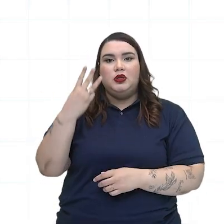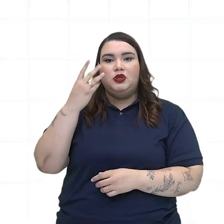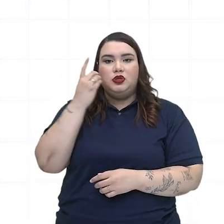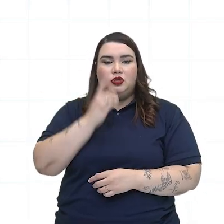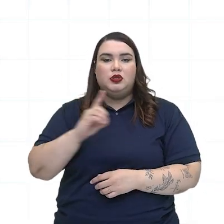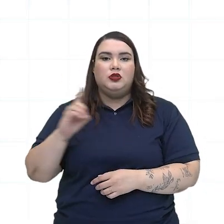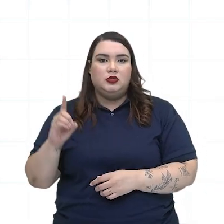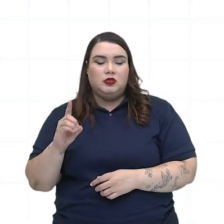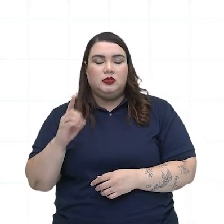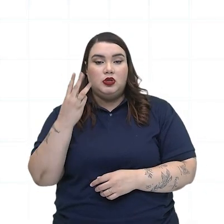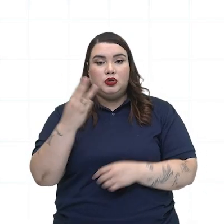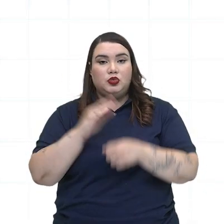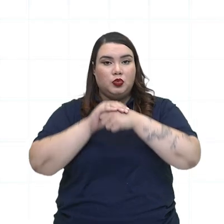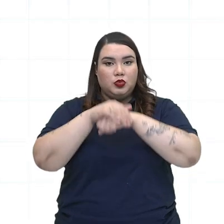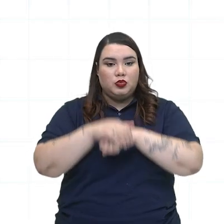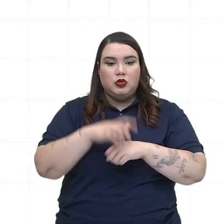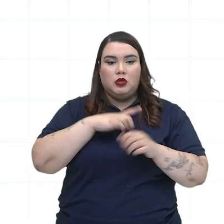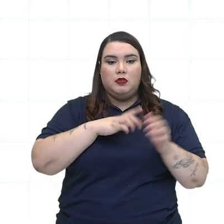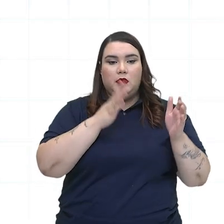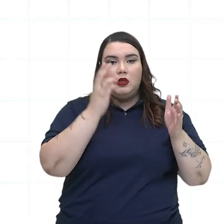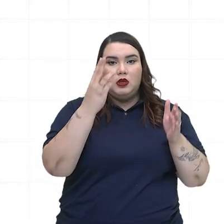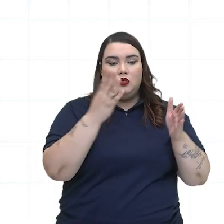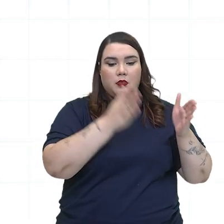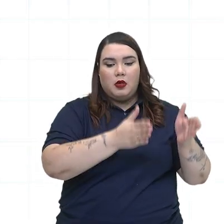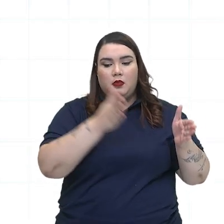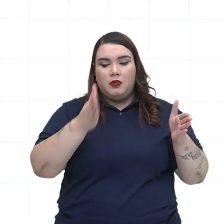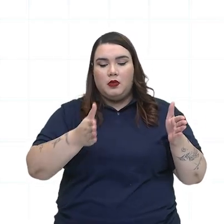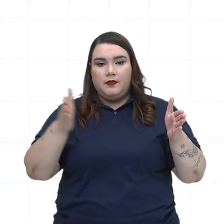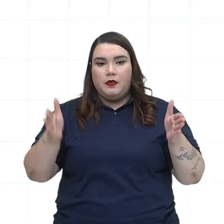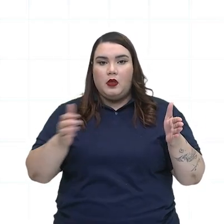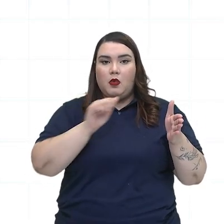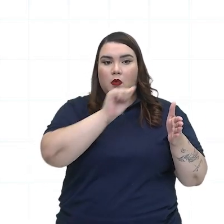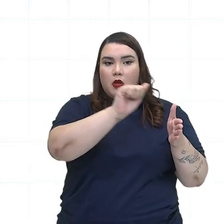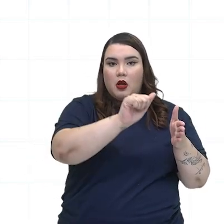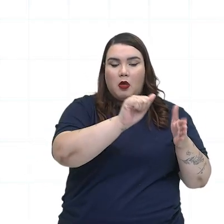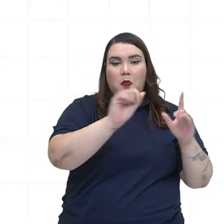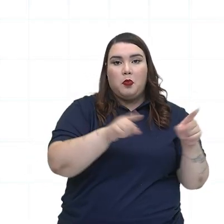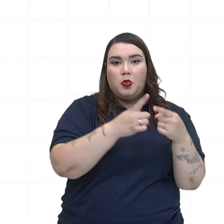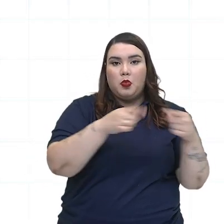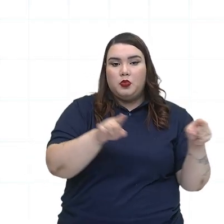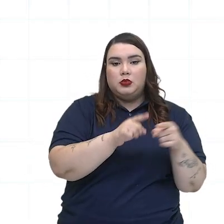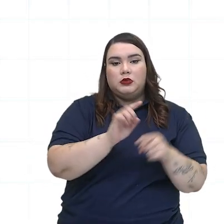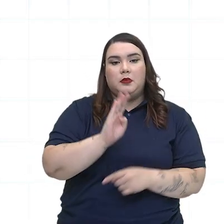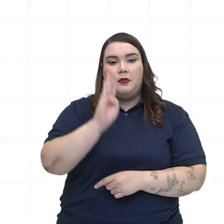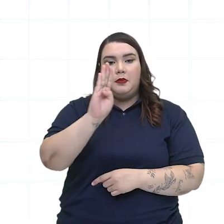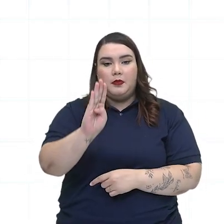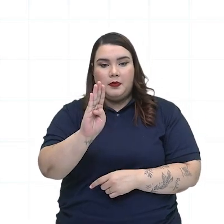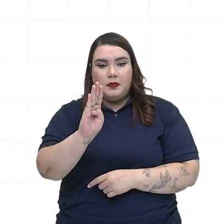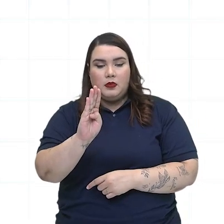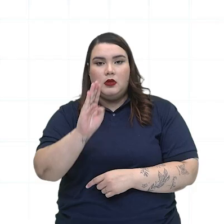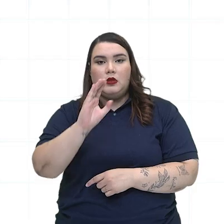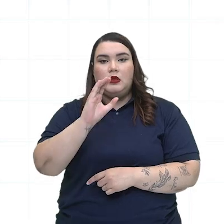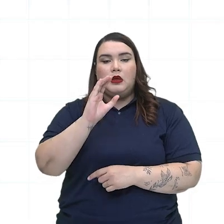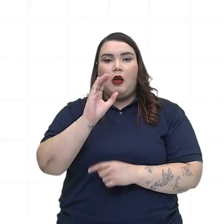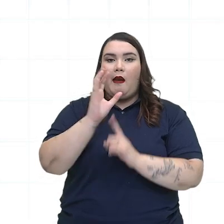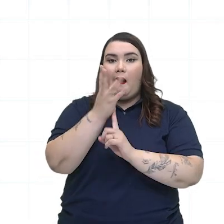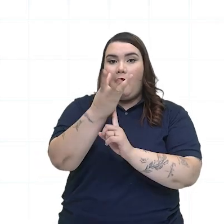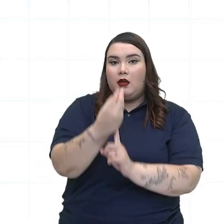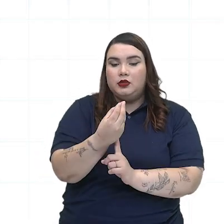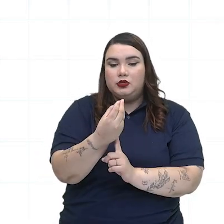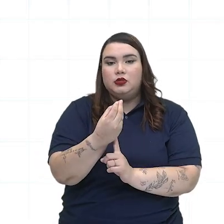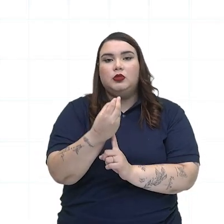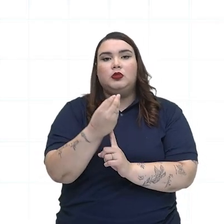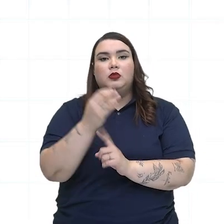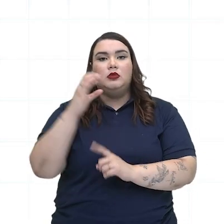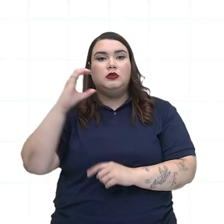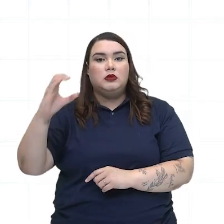3 blocos. Nós temos o bloco A, que é o musical, o bloco B, que é o cênico, né? E nós temos o bloco C, que